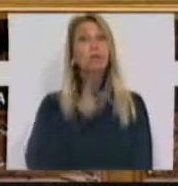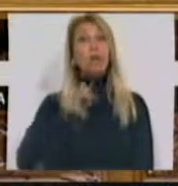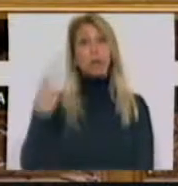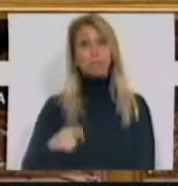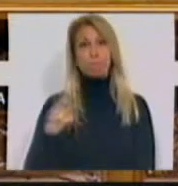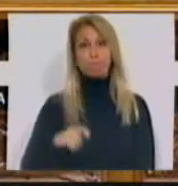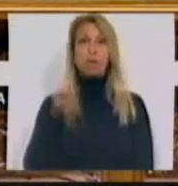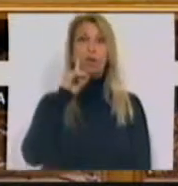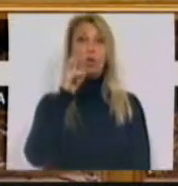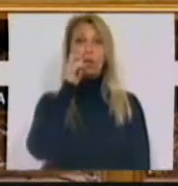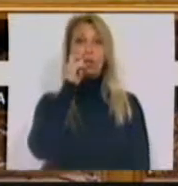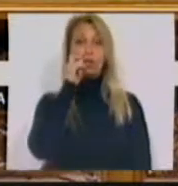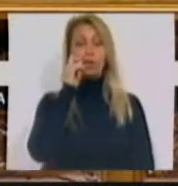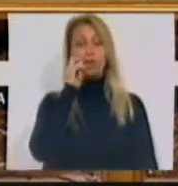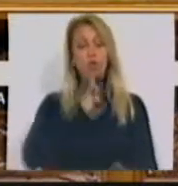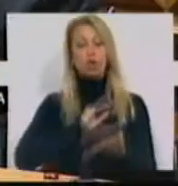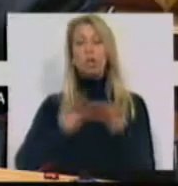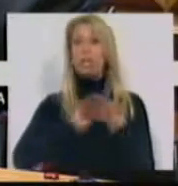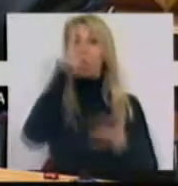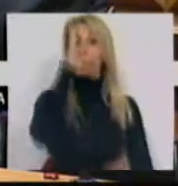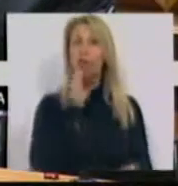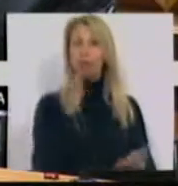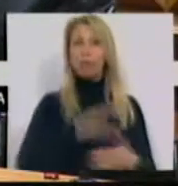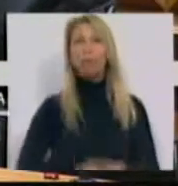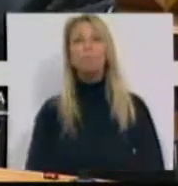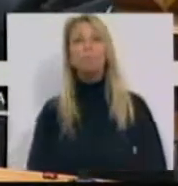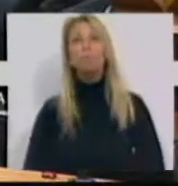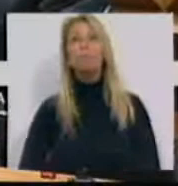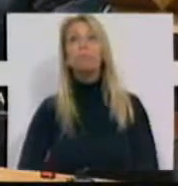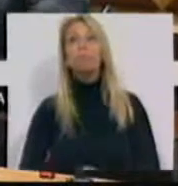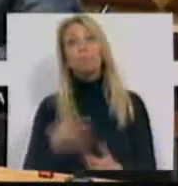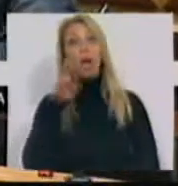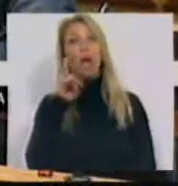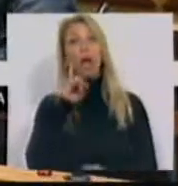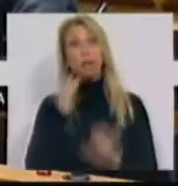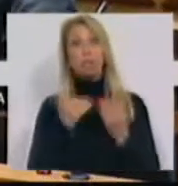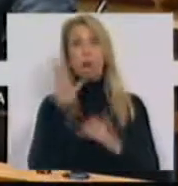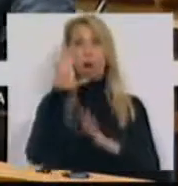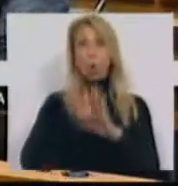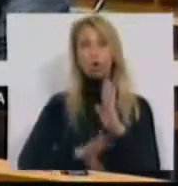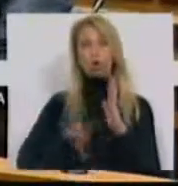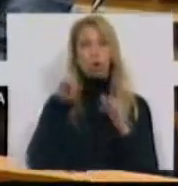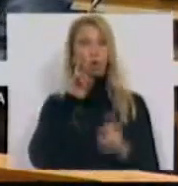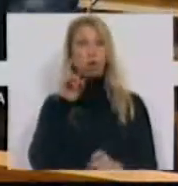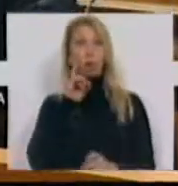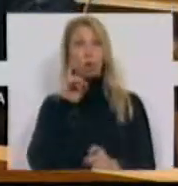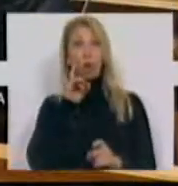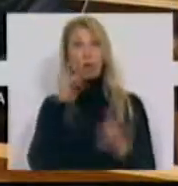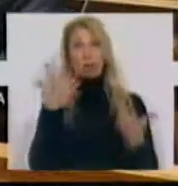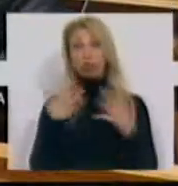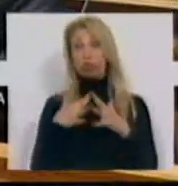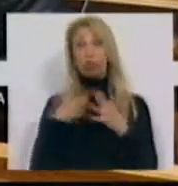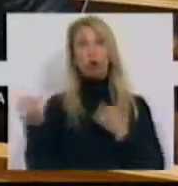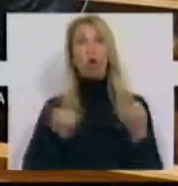Sra. Presidente, Srs. Secretários de Estado, garantir cada vez mais as condições de segurança na infraestrutura